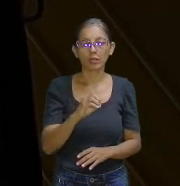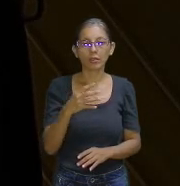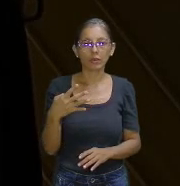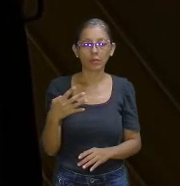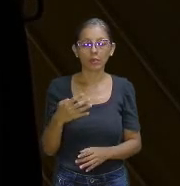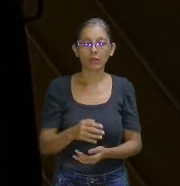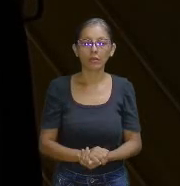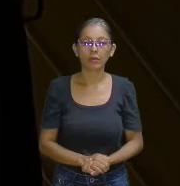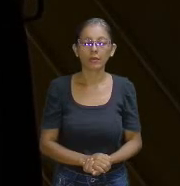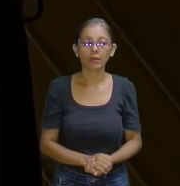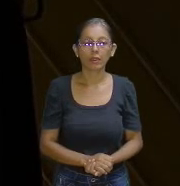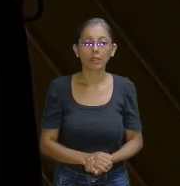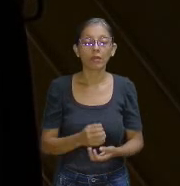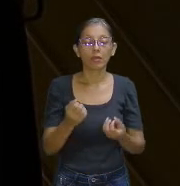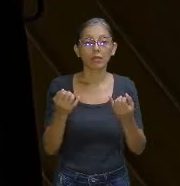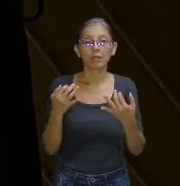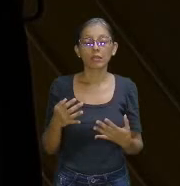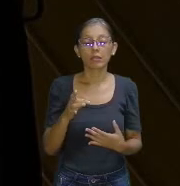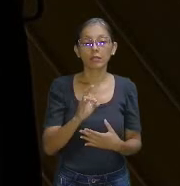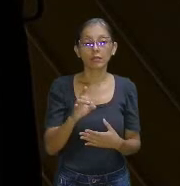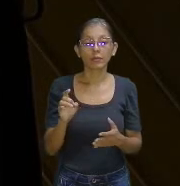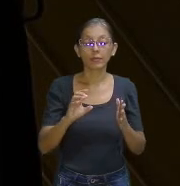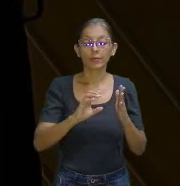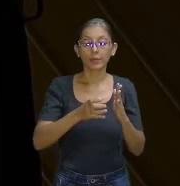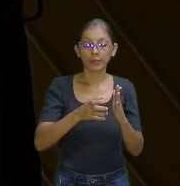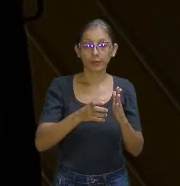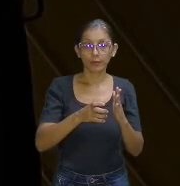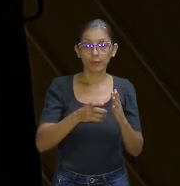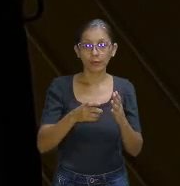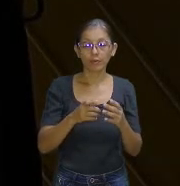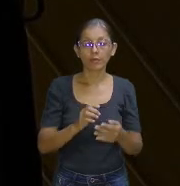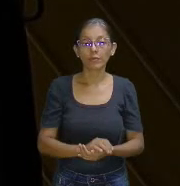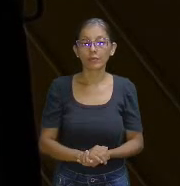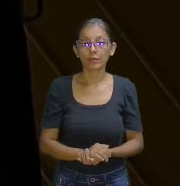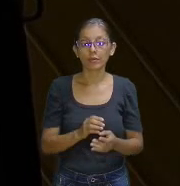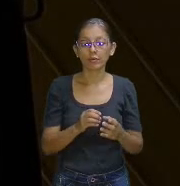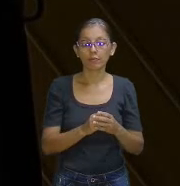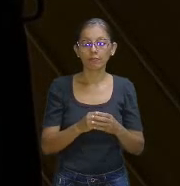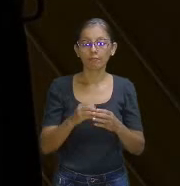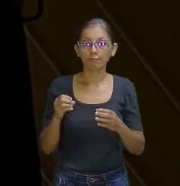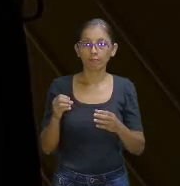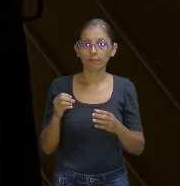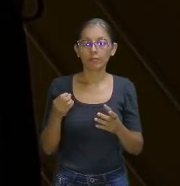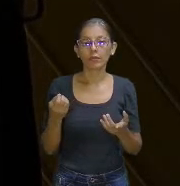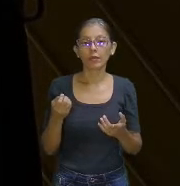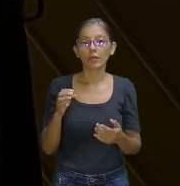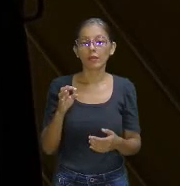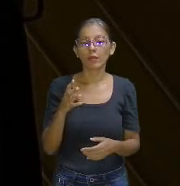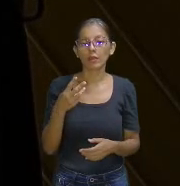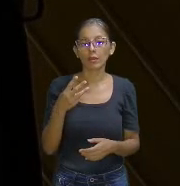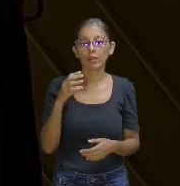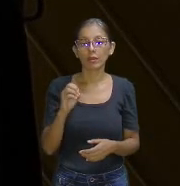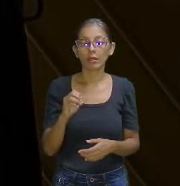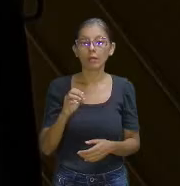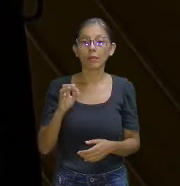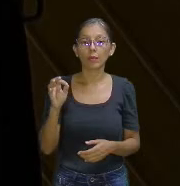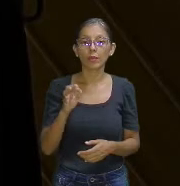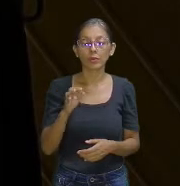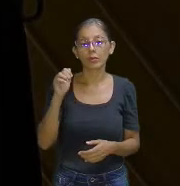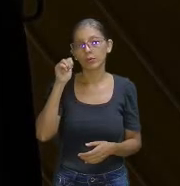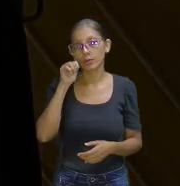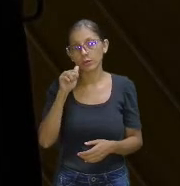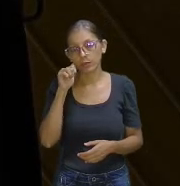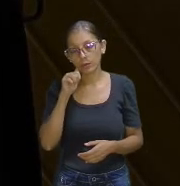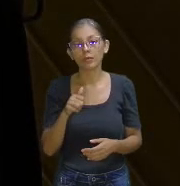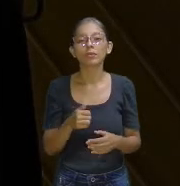ou federação deve preencher o mínimo de 30% e o máximo de 70% de candidaturas para cada gênero, não havendo